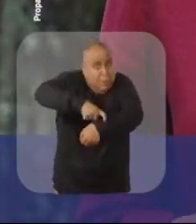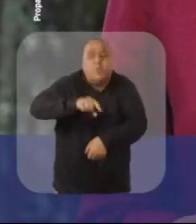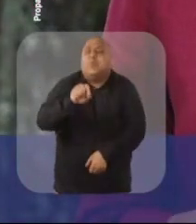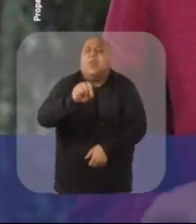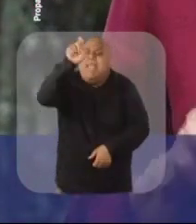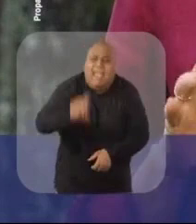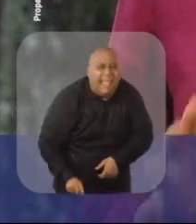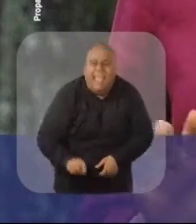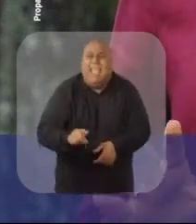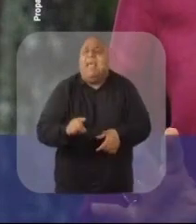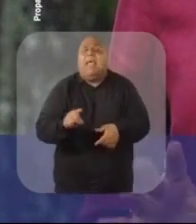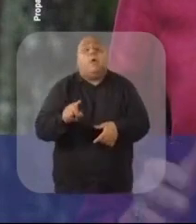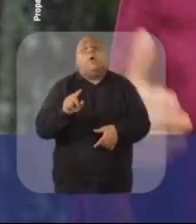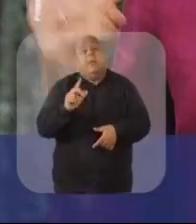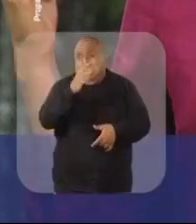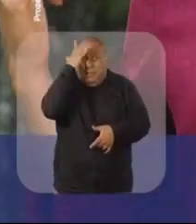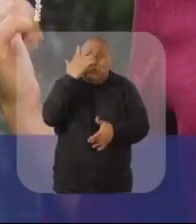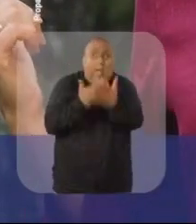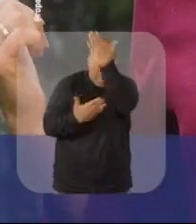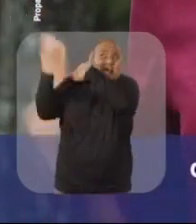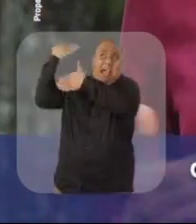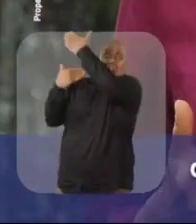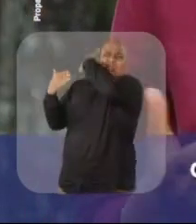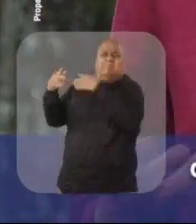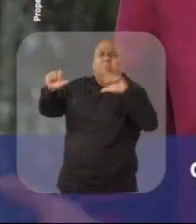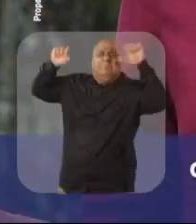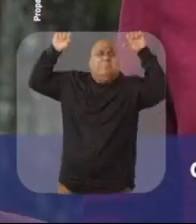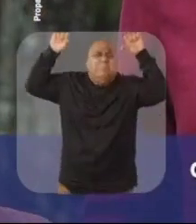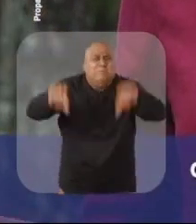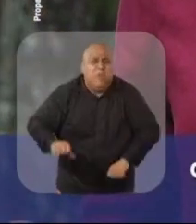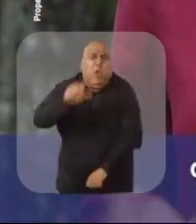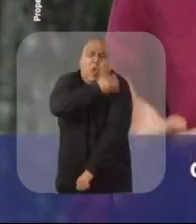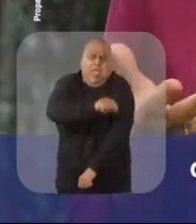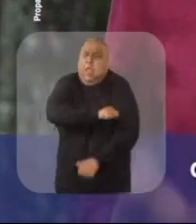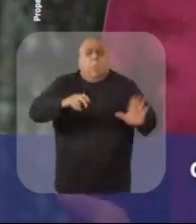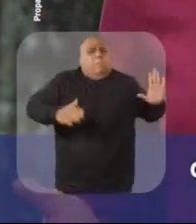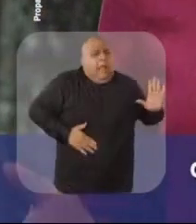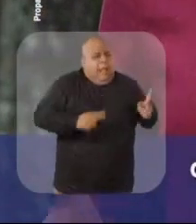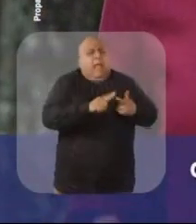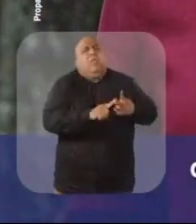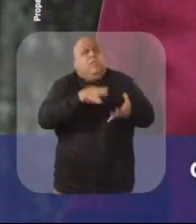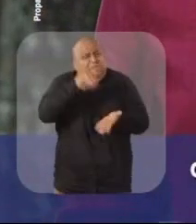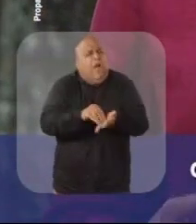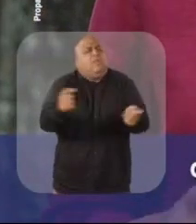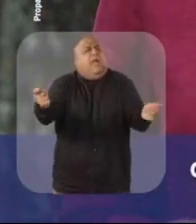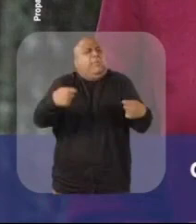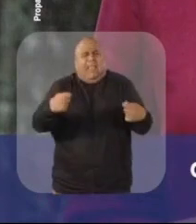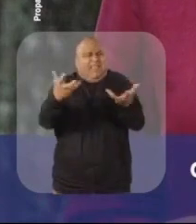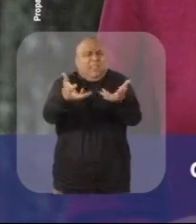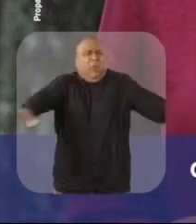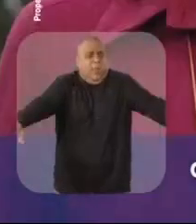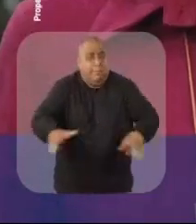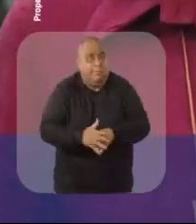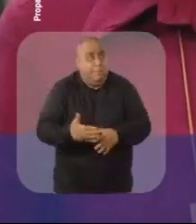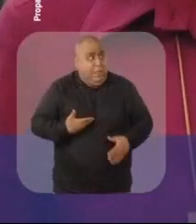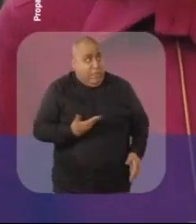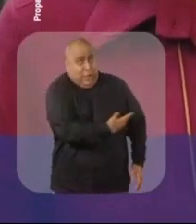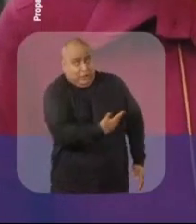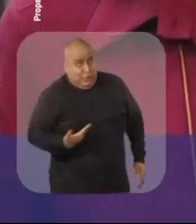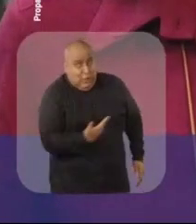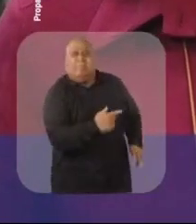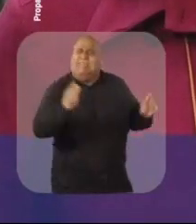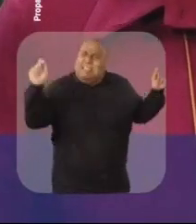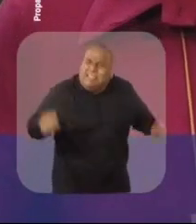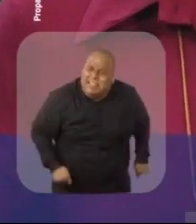Chegou a hora de dar adeus àqueles que conduziram o Rio com malandragem e incompetência. Eu